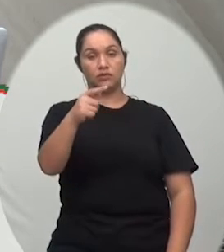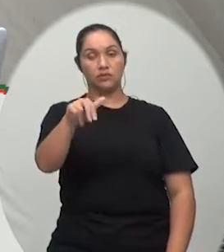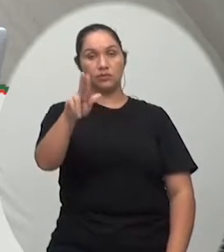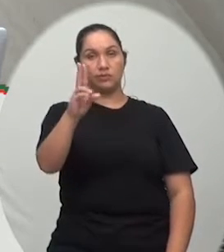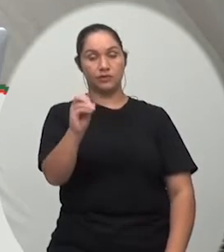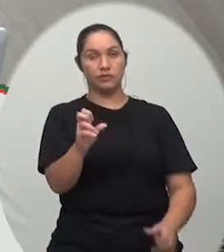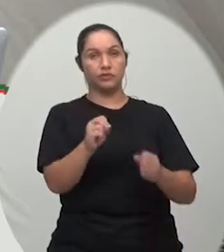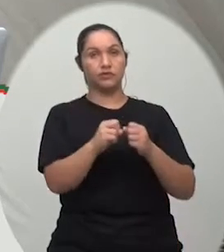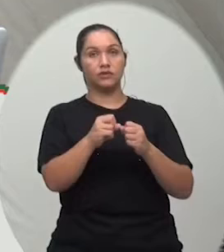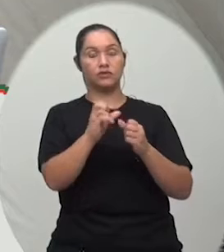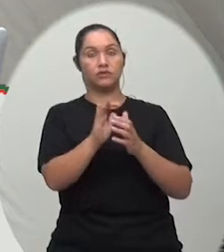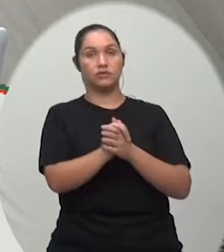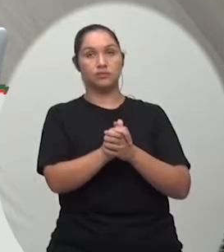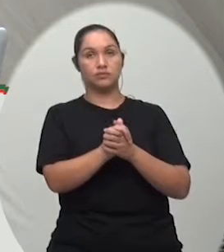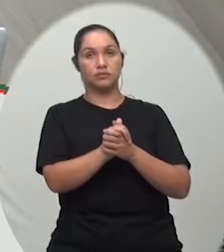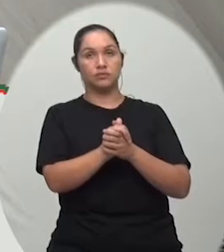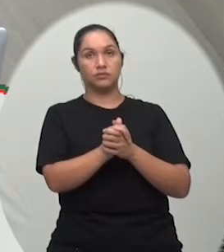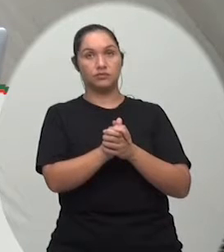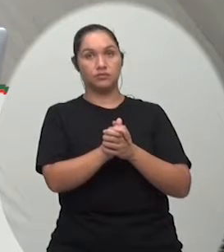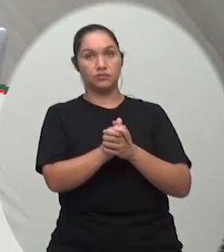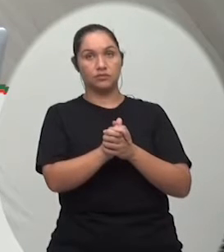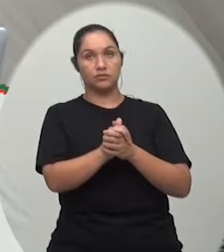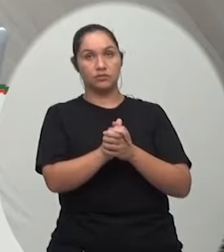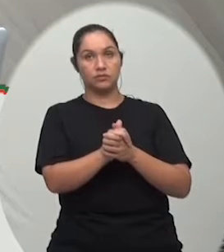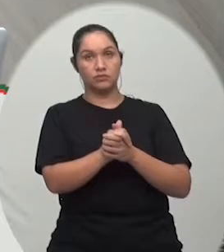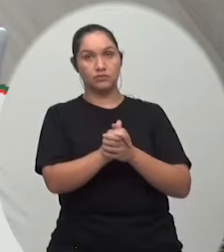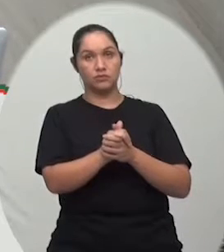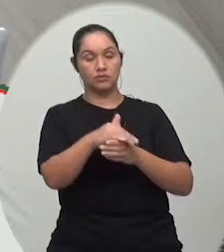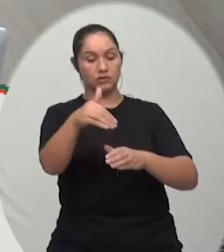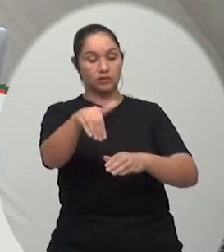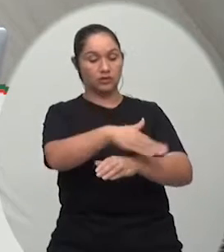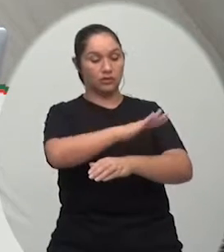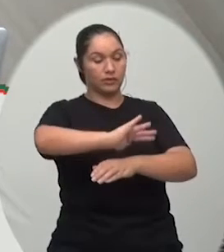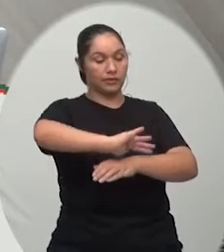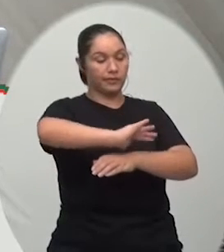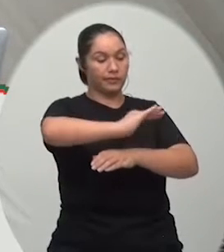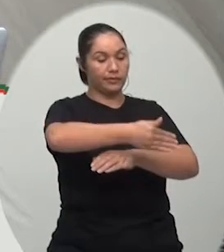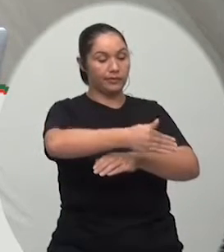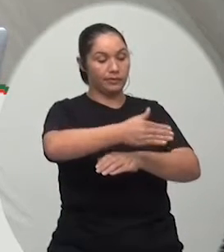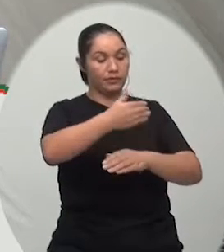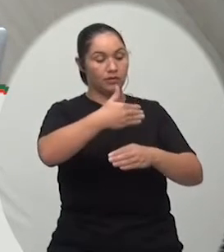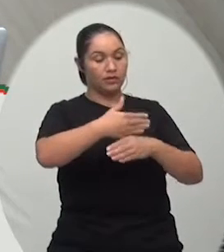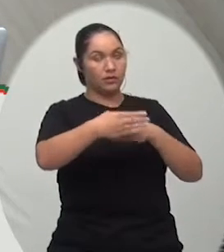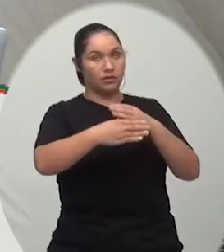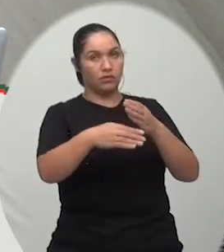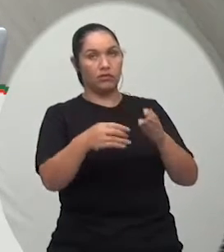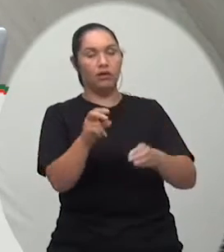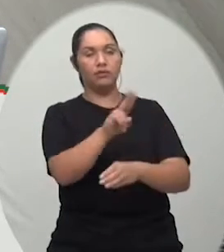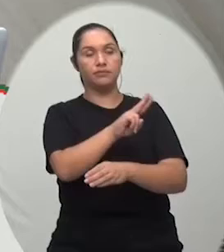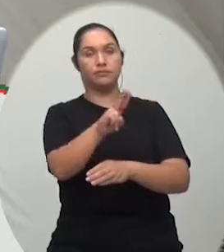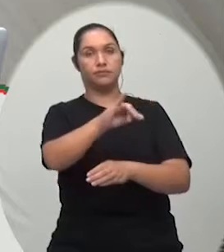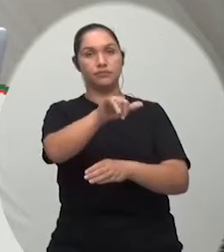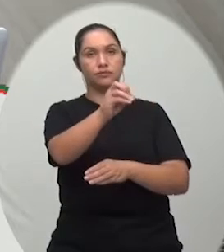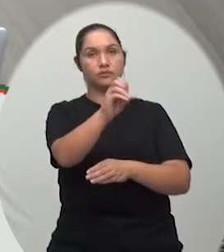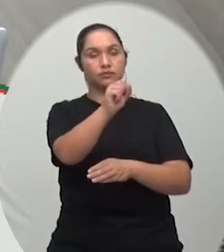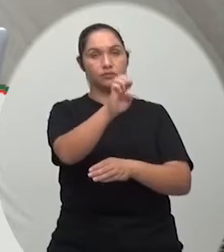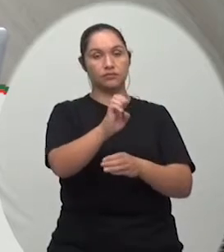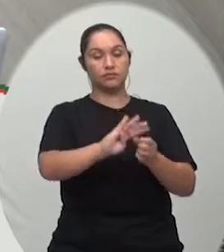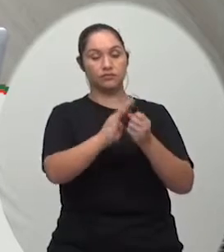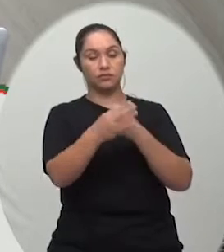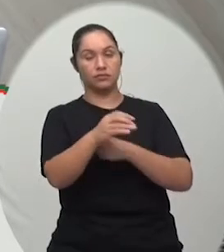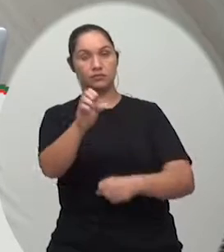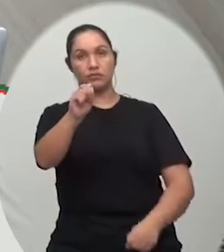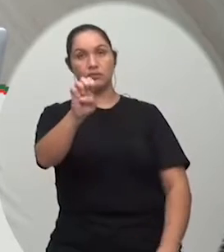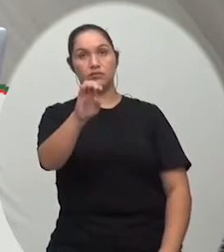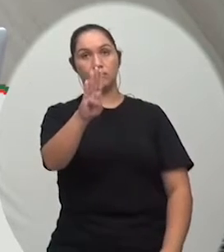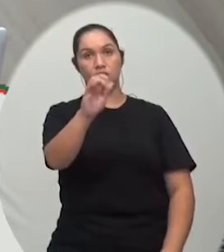Ferrarese. Assunto: construção de lombadas físicas da rua José Serafim da Silva, bairro São